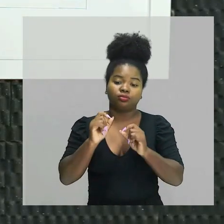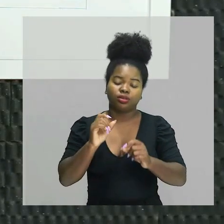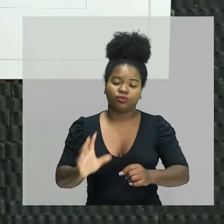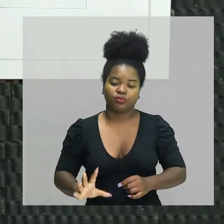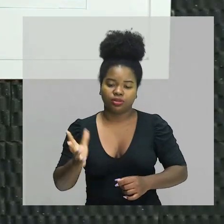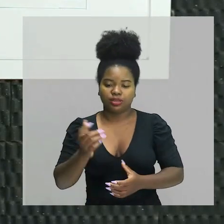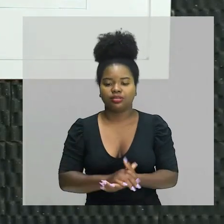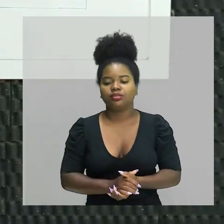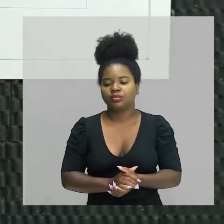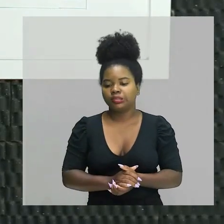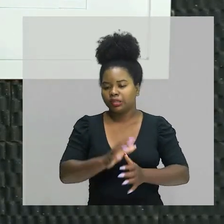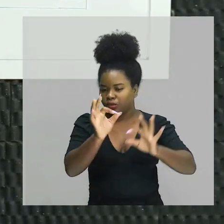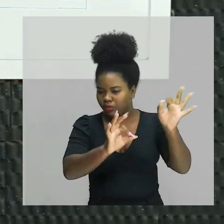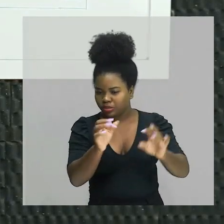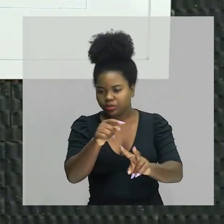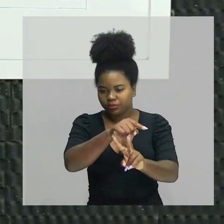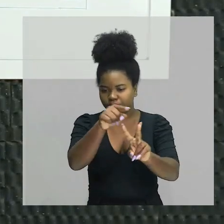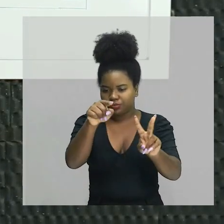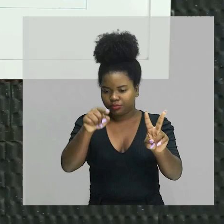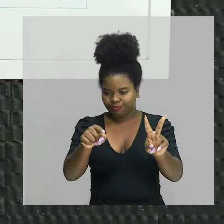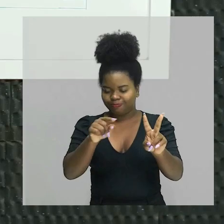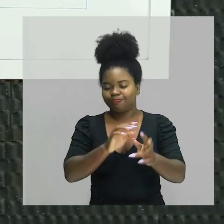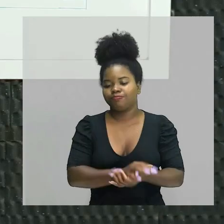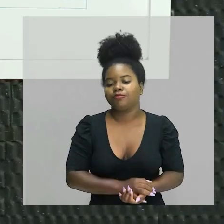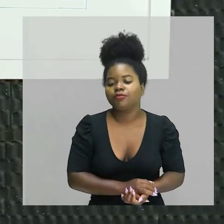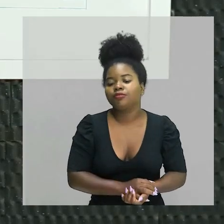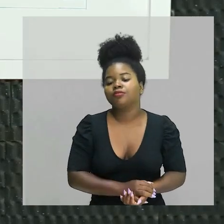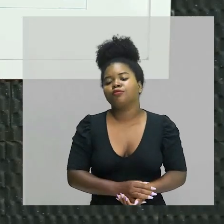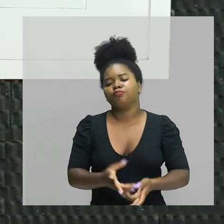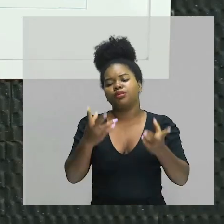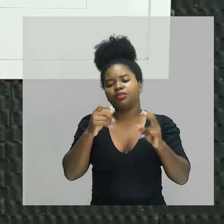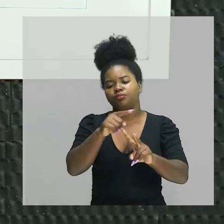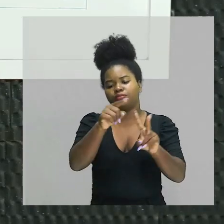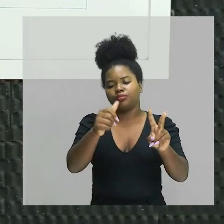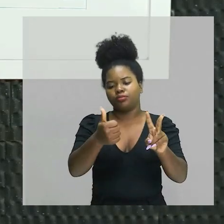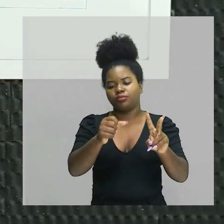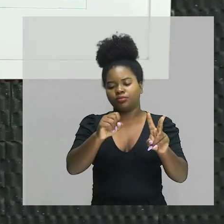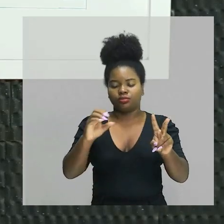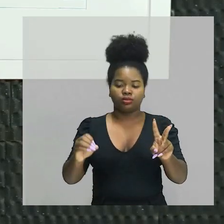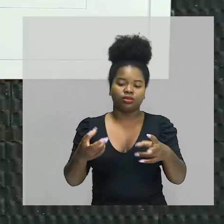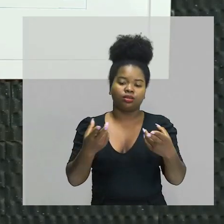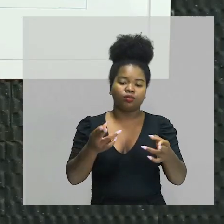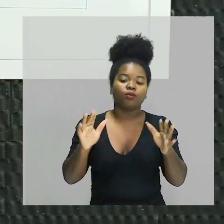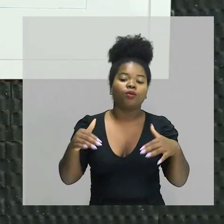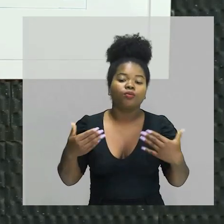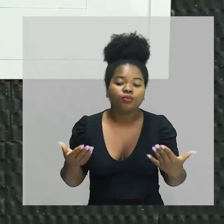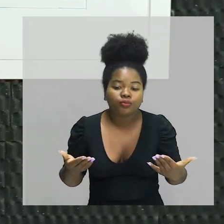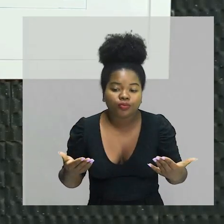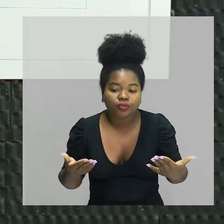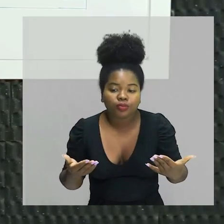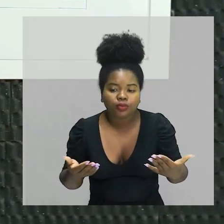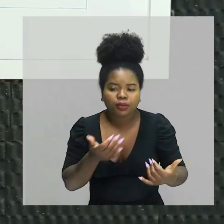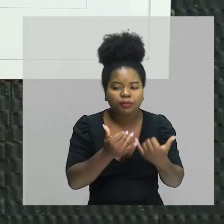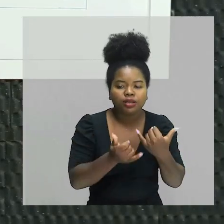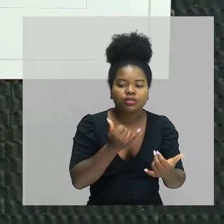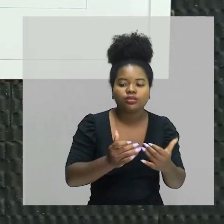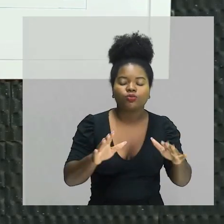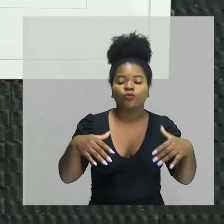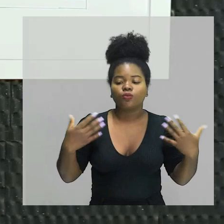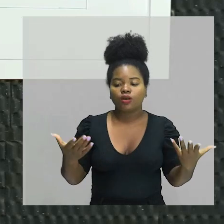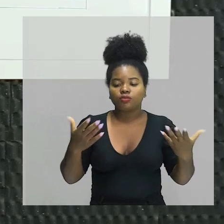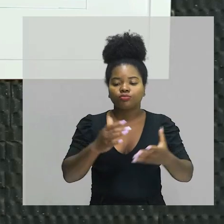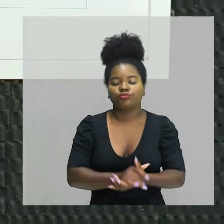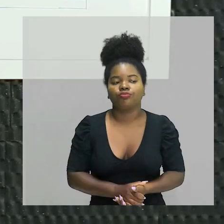radical, tá? Olha, o 180 é a mesma coisa. Se